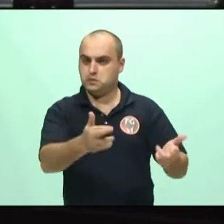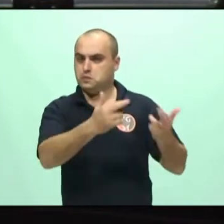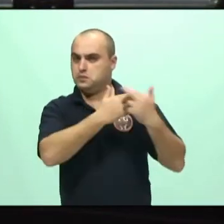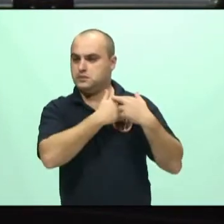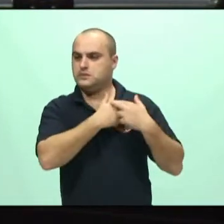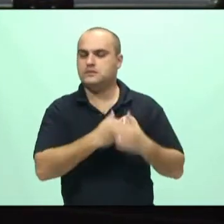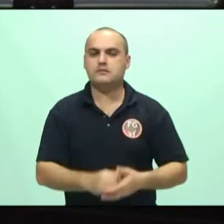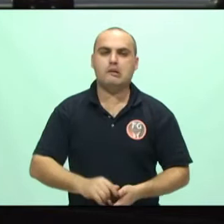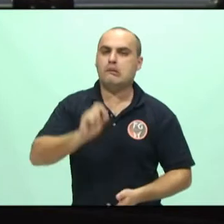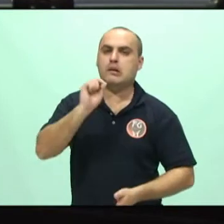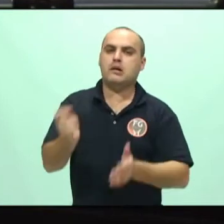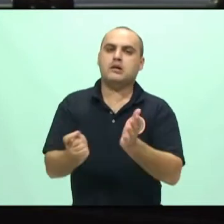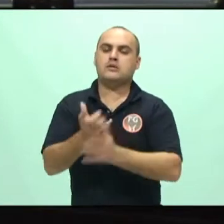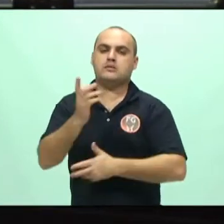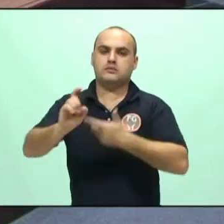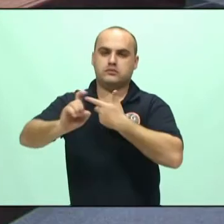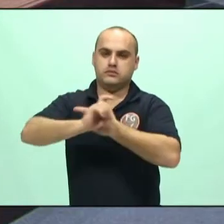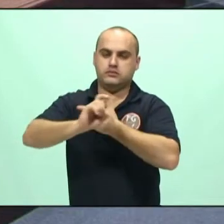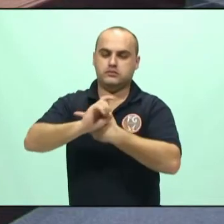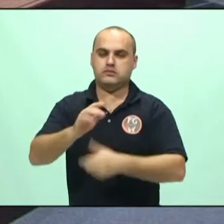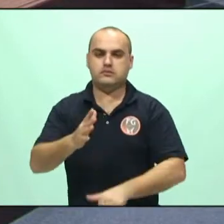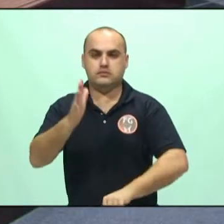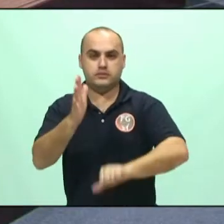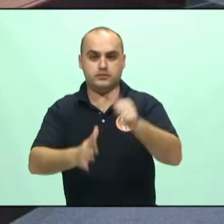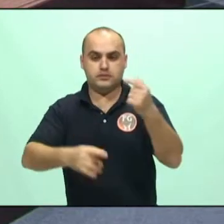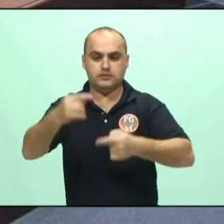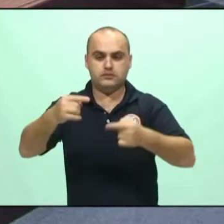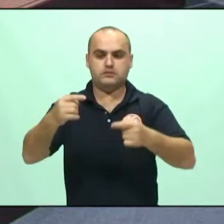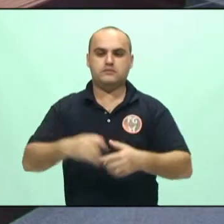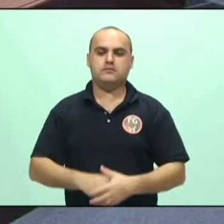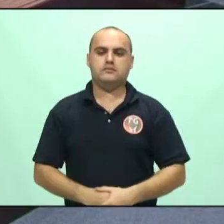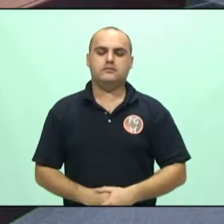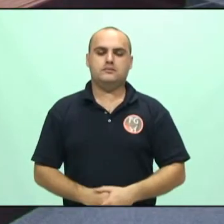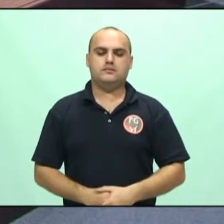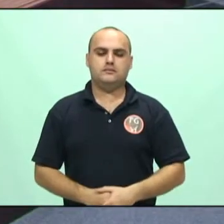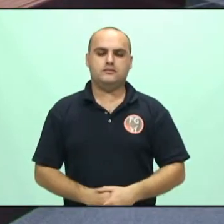executivo Municipal em primeira discussão